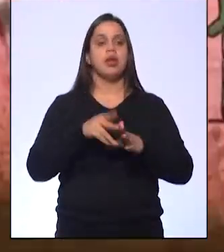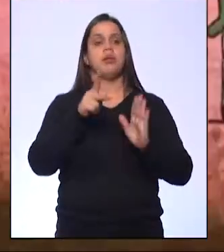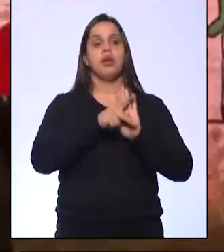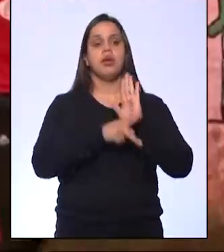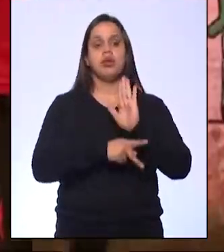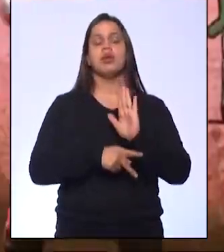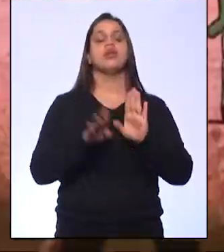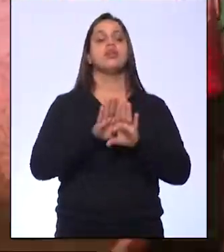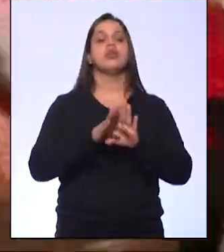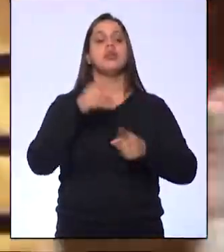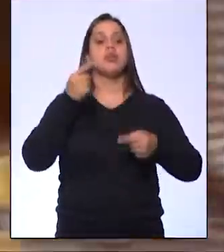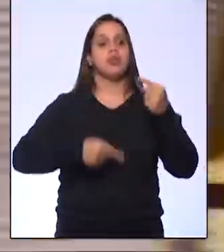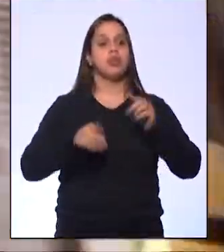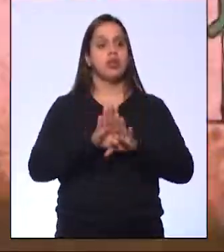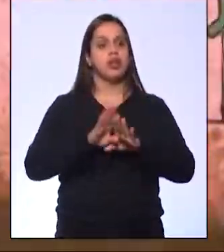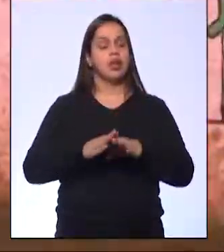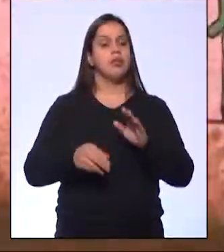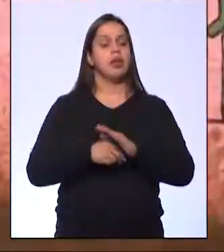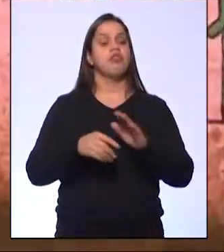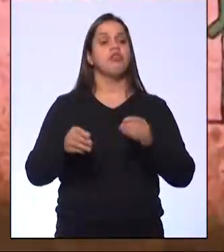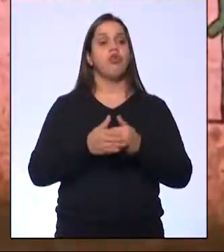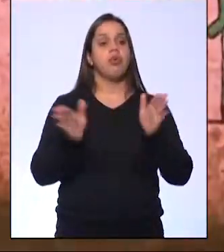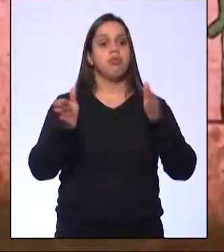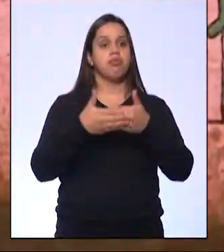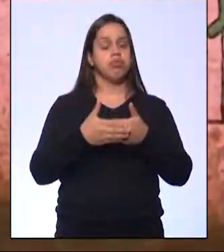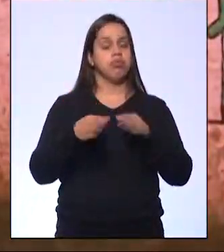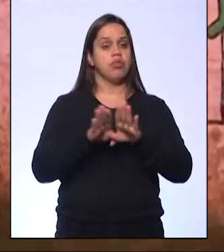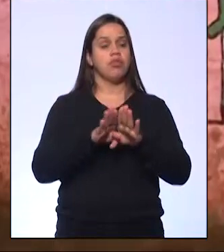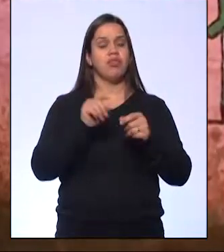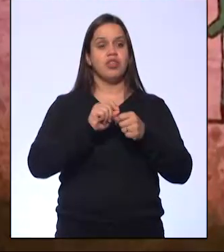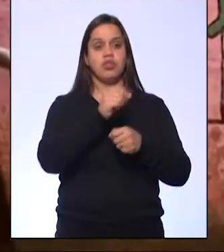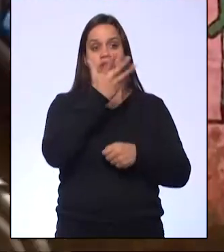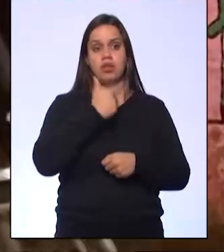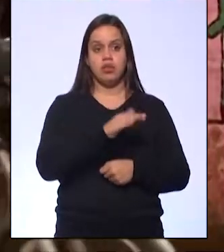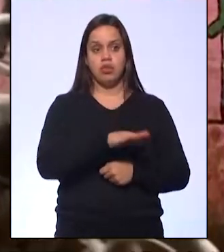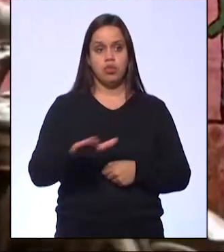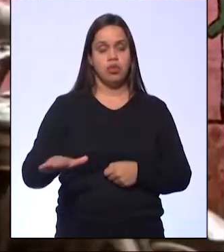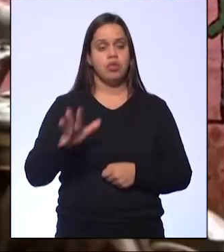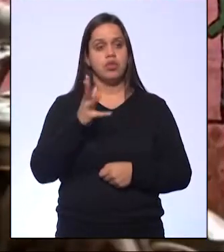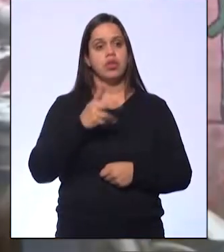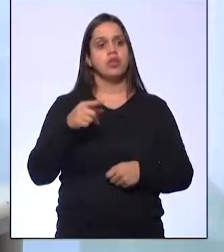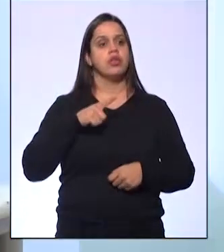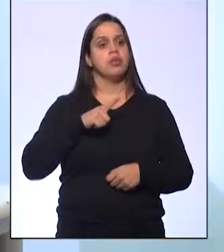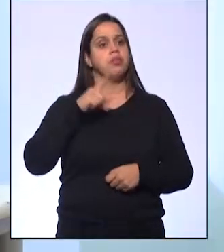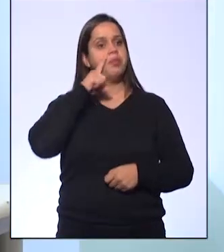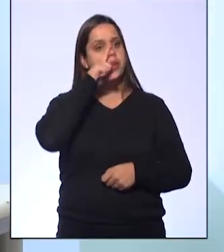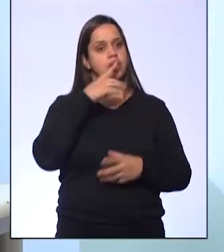foram suspensos na África, colocando dezenas de milhões de crianças em risco.